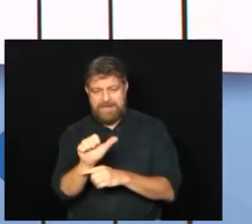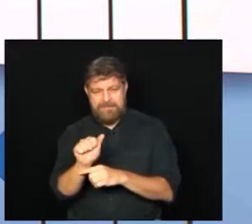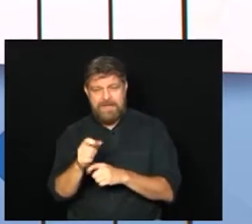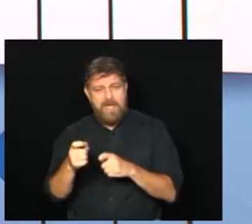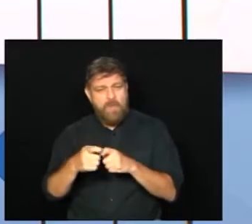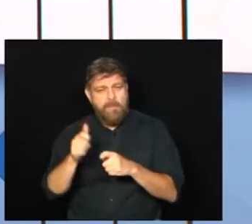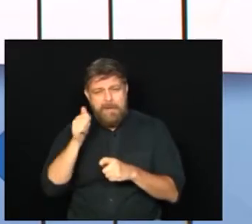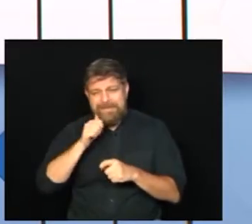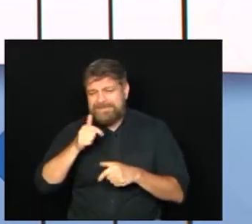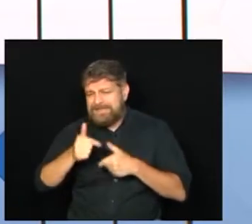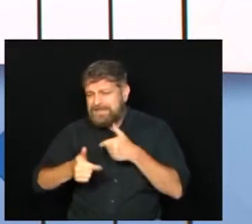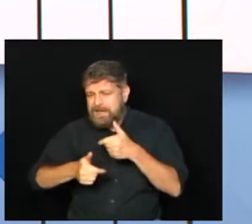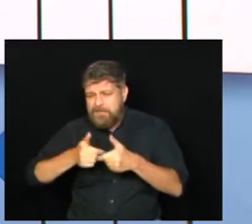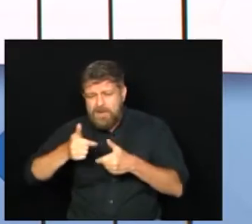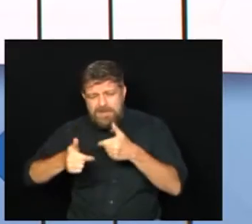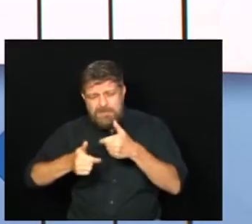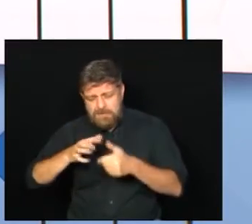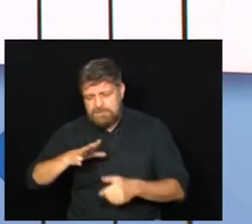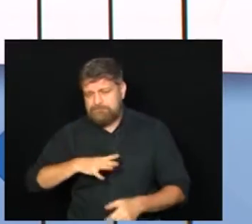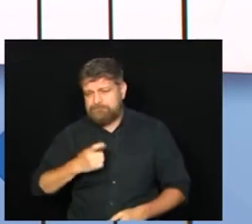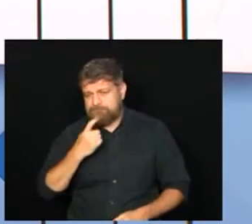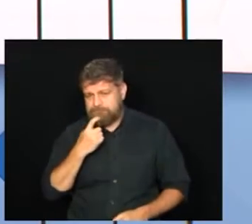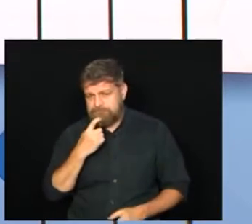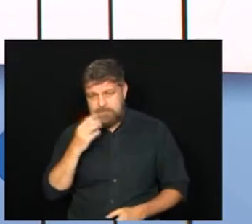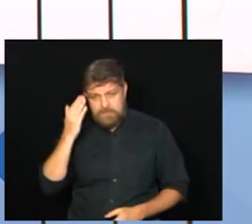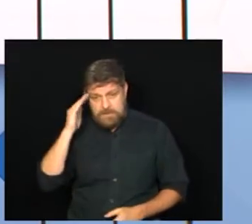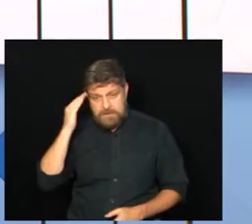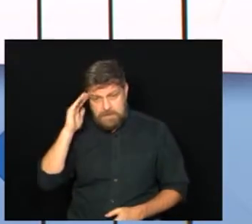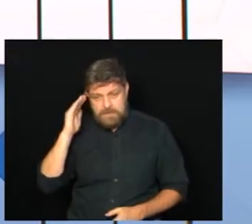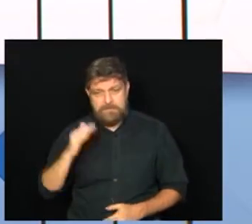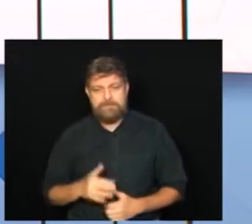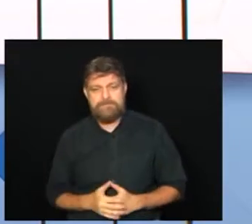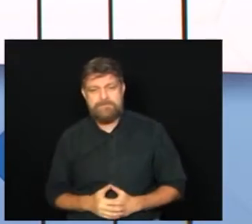muito aqui na saúde de Campinas. Entenda.